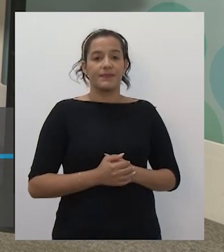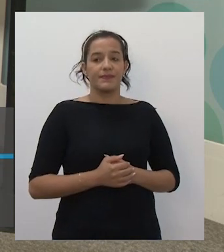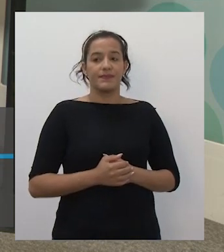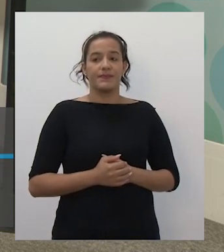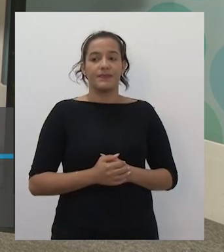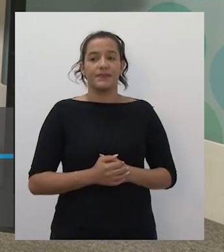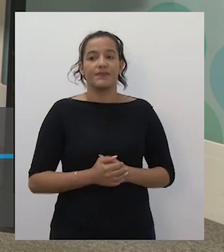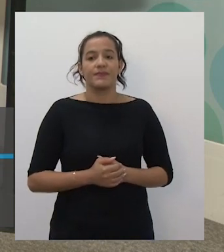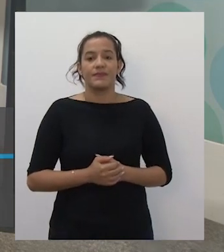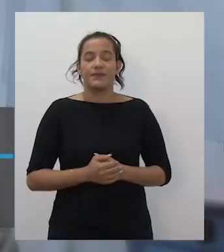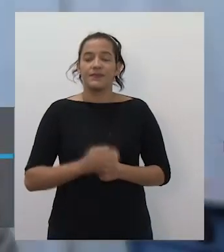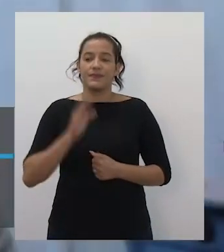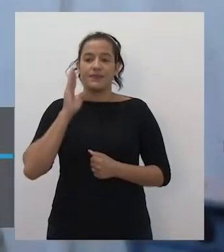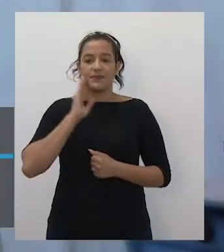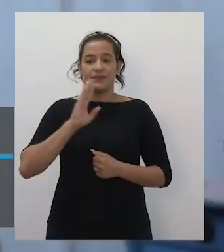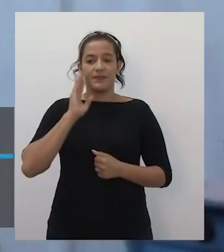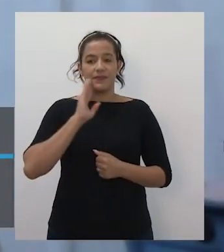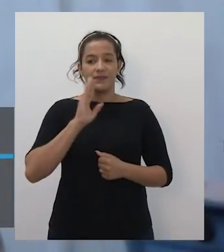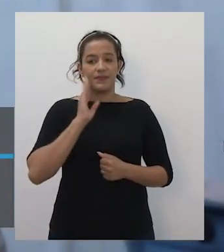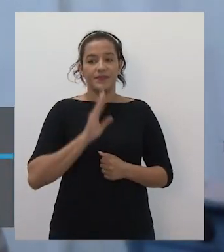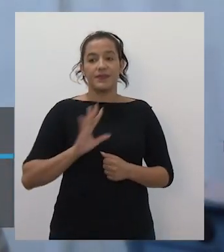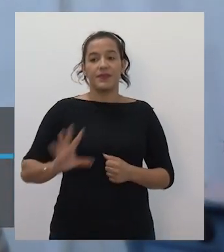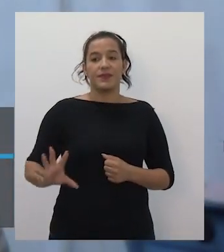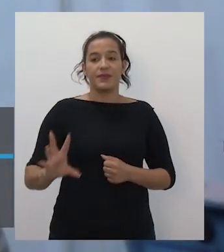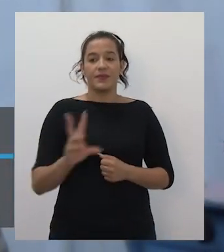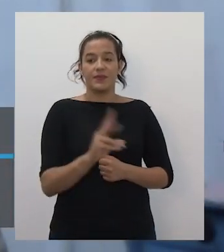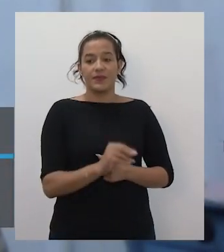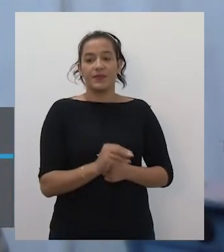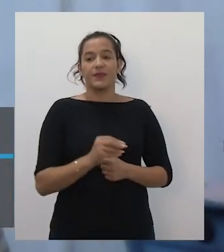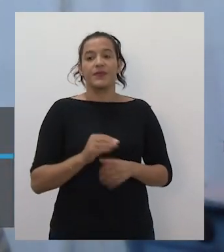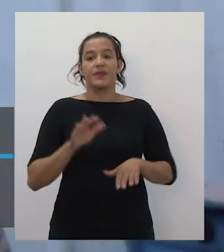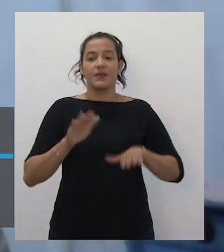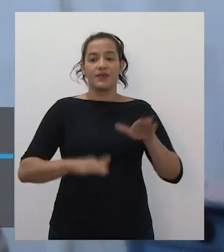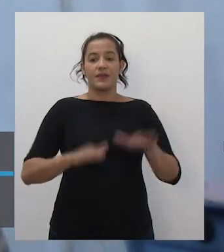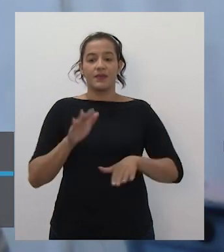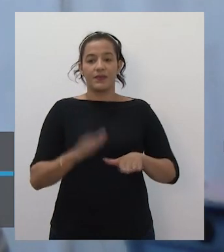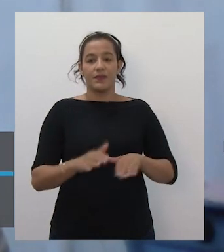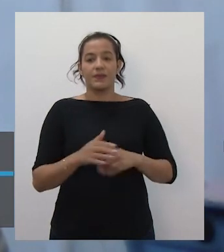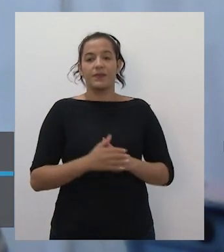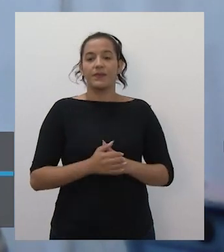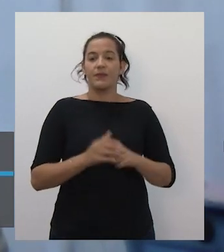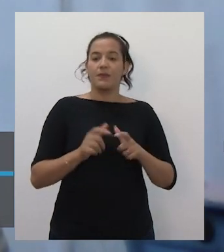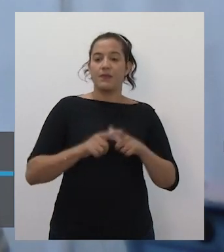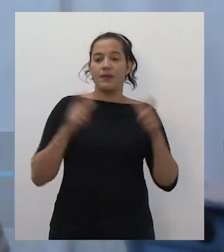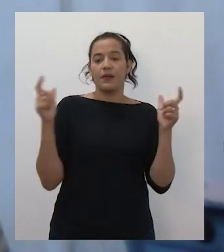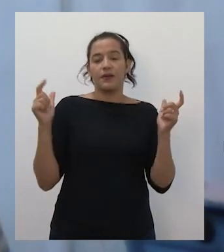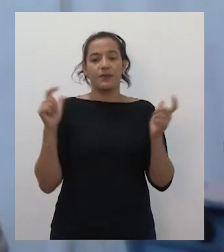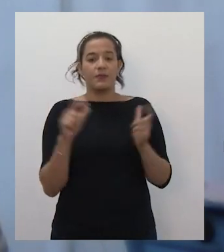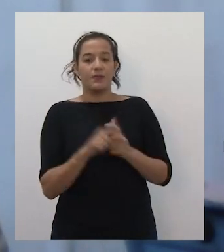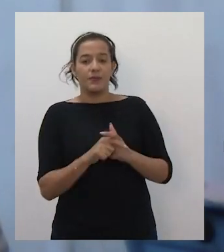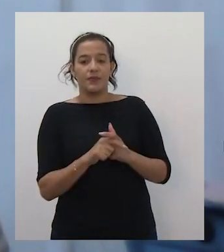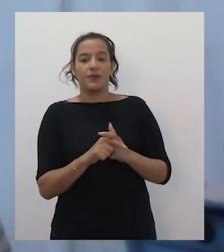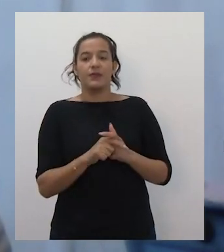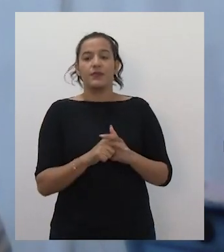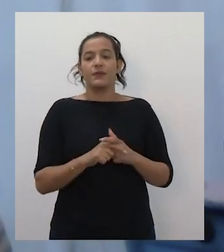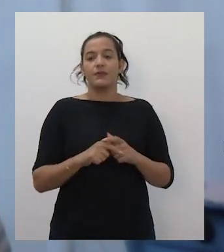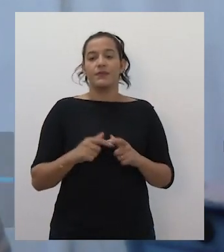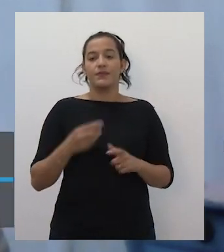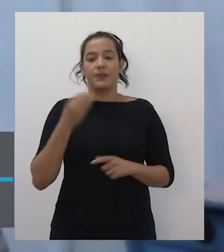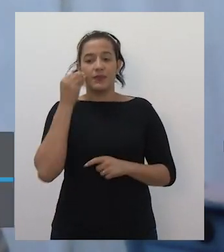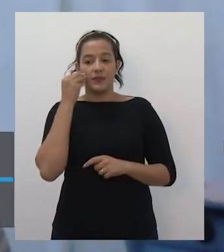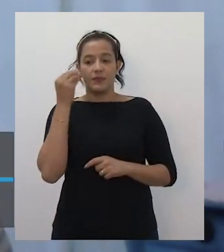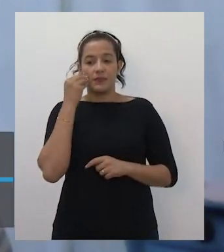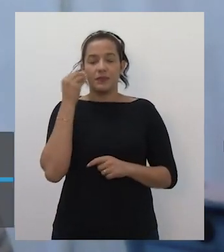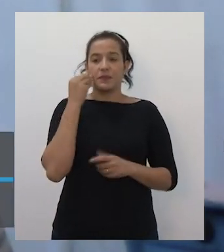Bem legal, viu, gente? Acho que, assim, todos nós, em alguma medida, em um maior ou menor grau,